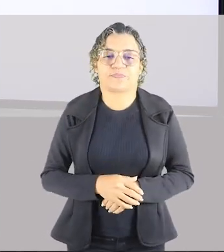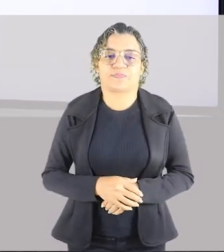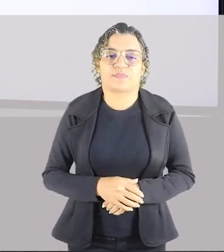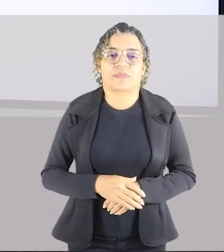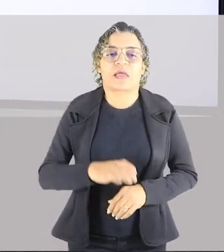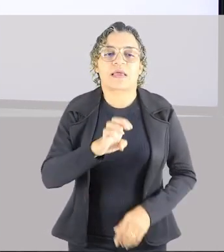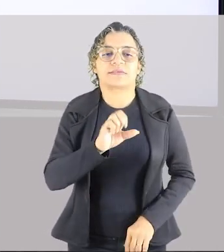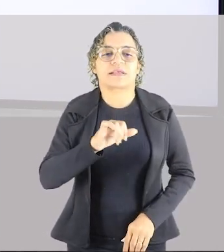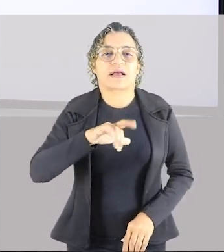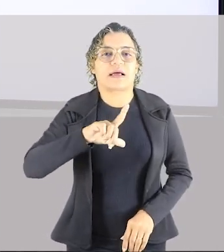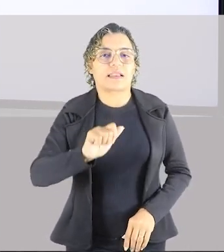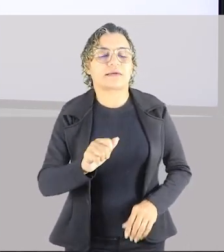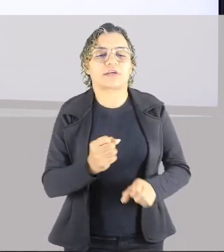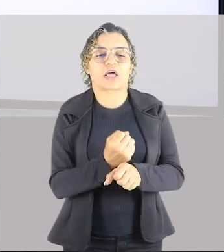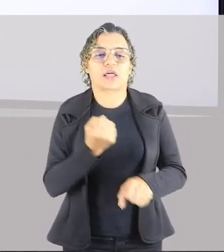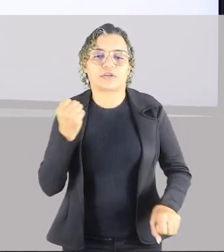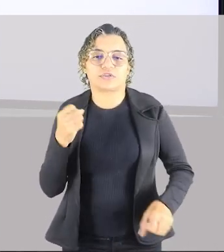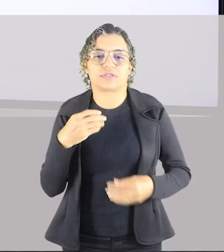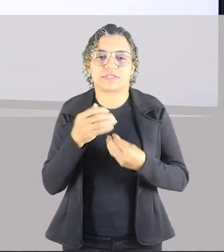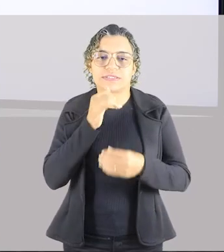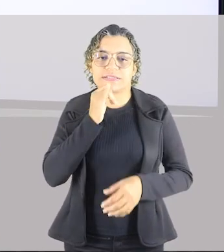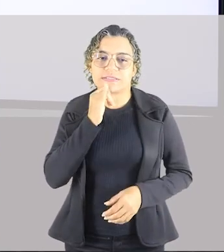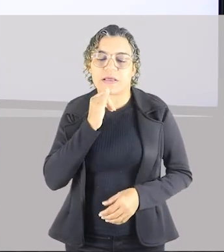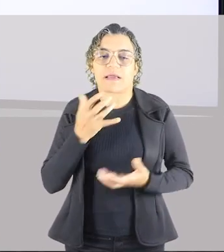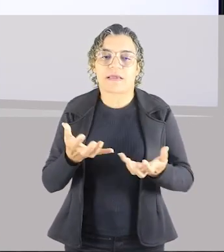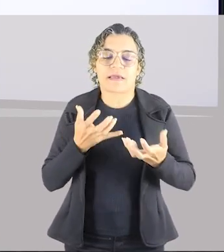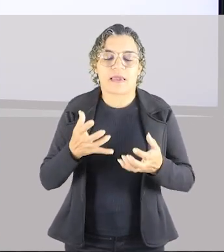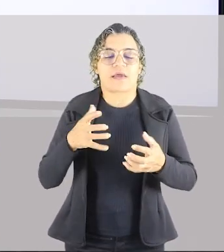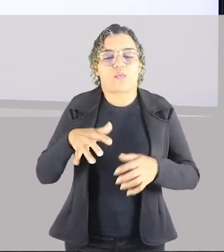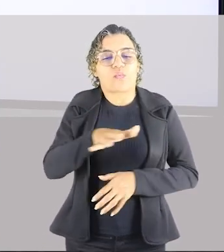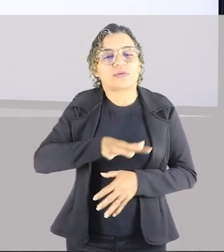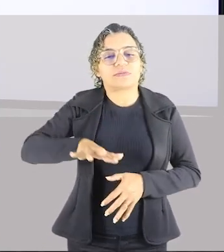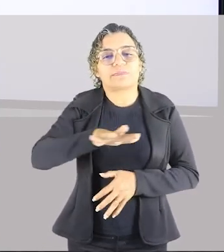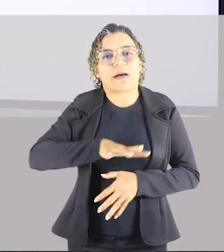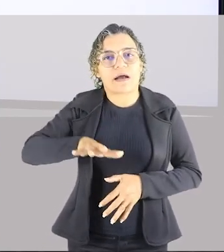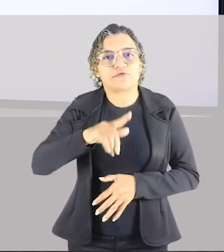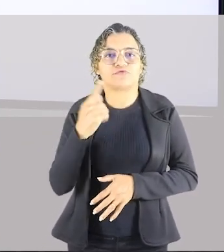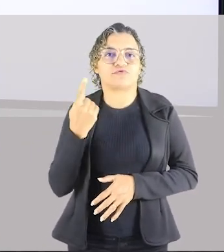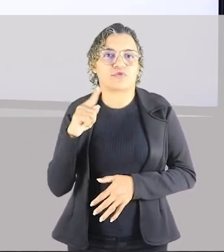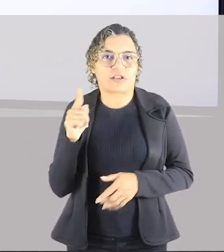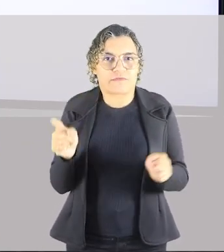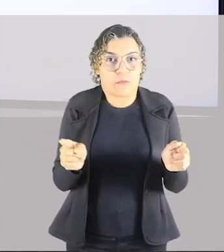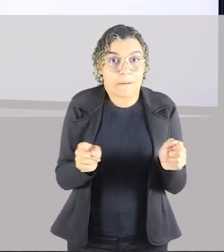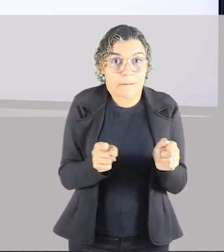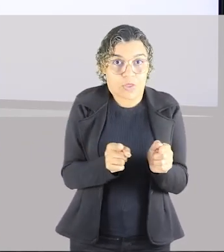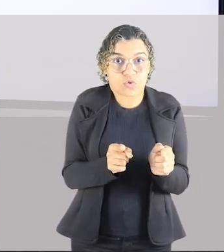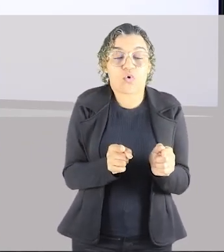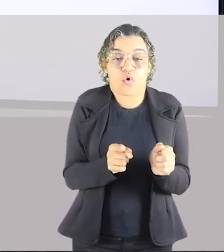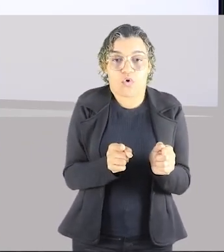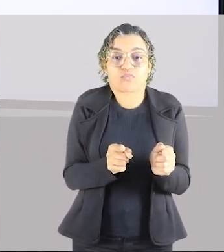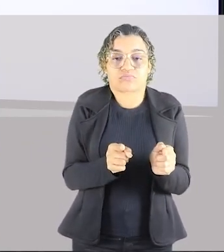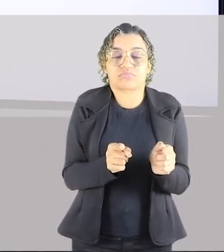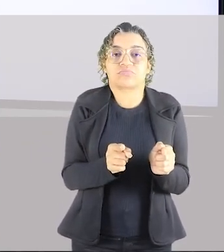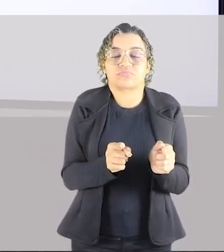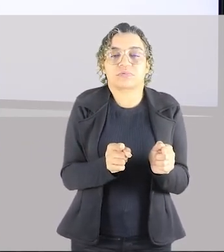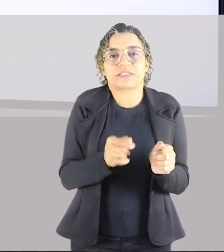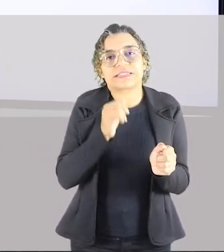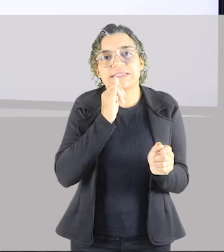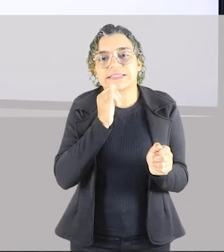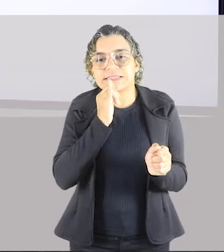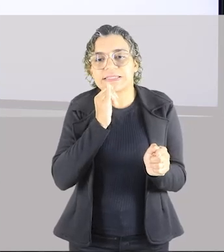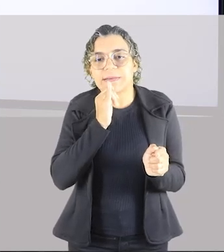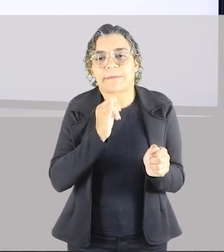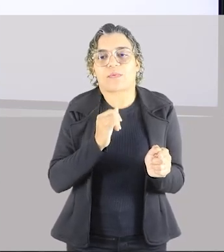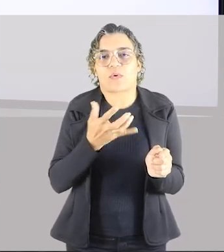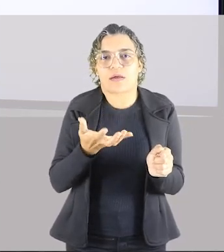é uma escala grande, Marcos? Quando se quer representar um espaço geográfico menor, não sendo preciso reduzir